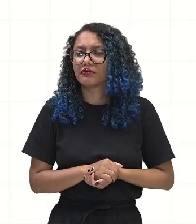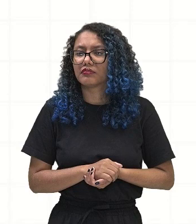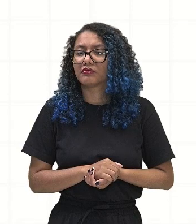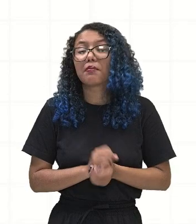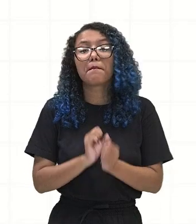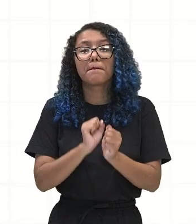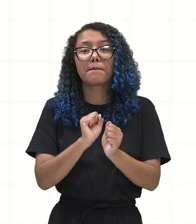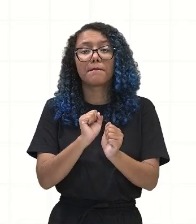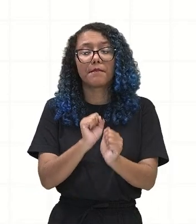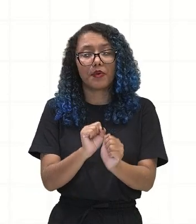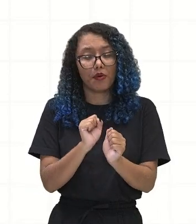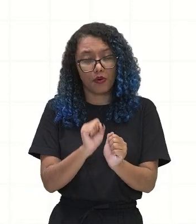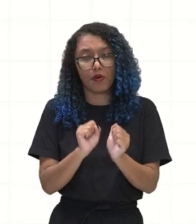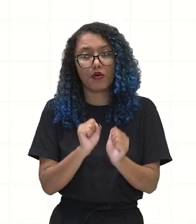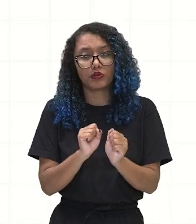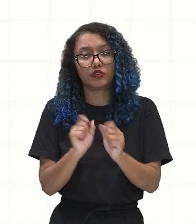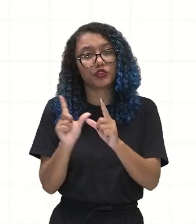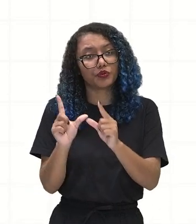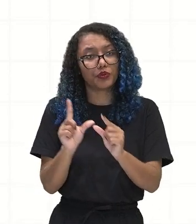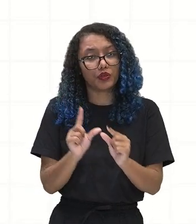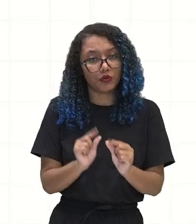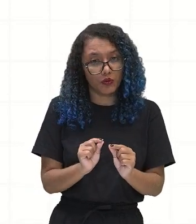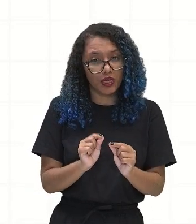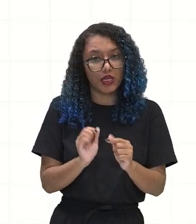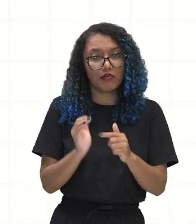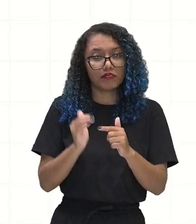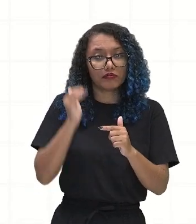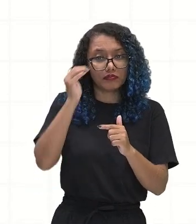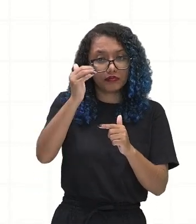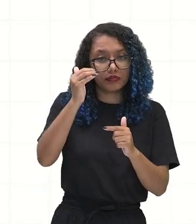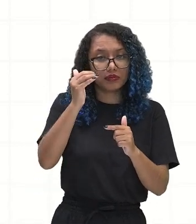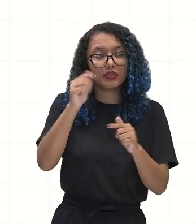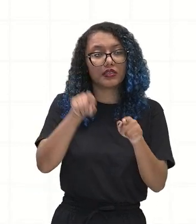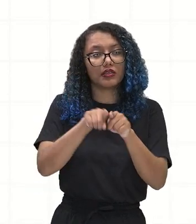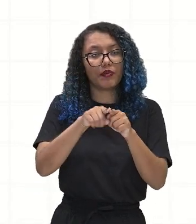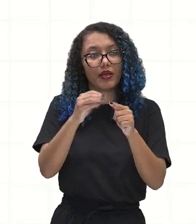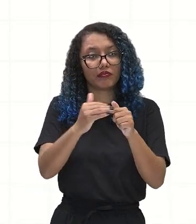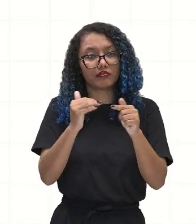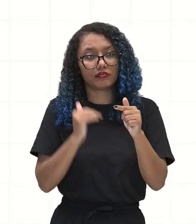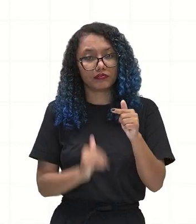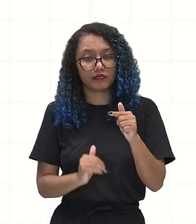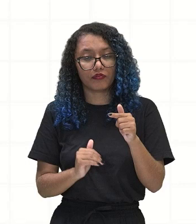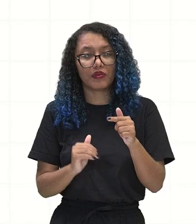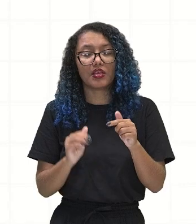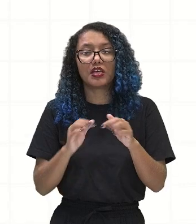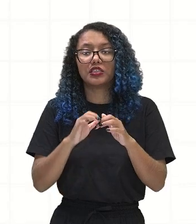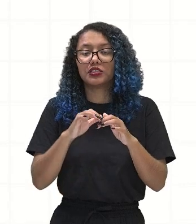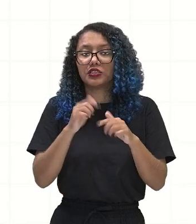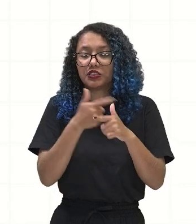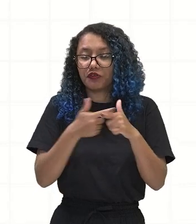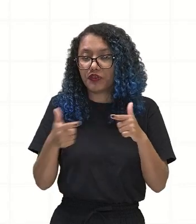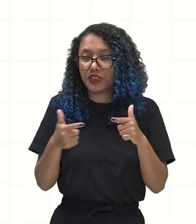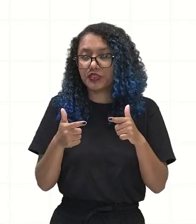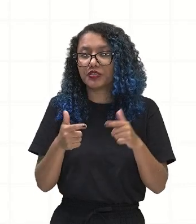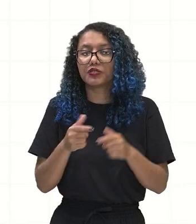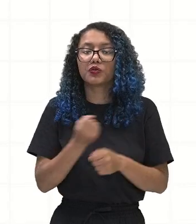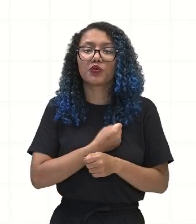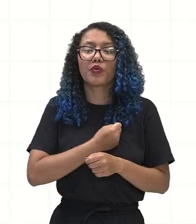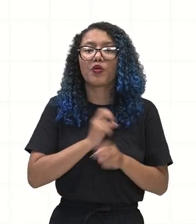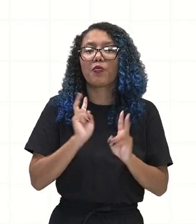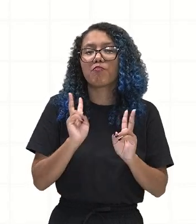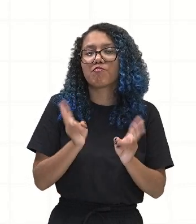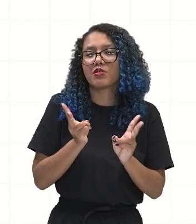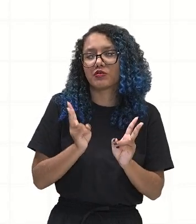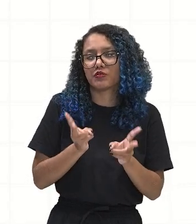em cima e embaixo, dividindo por um mesmo número. Eu vou dividir tudo por 100, ó. Vou dividir aqui por